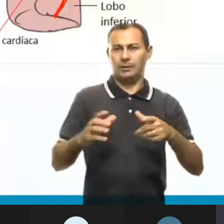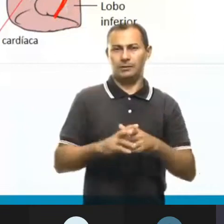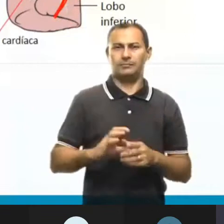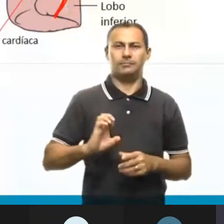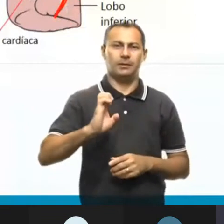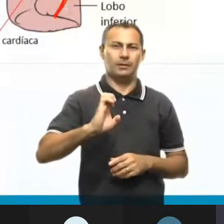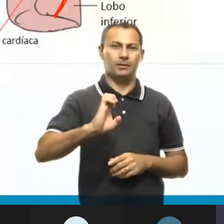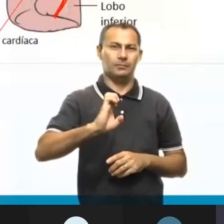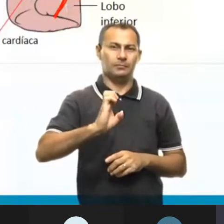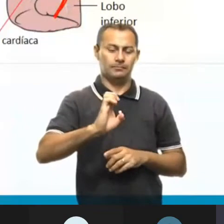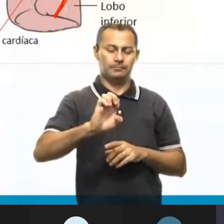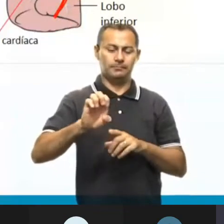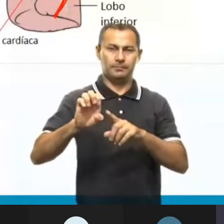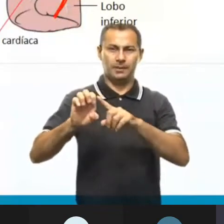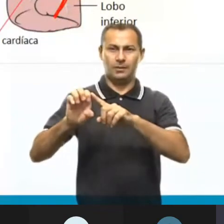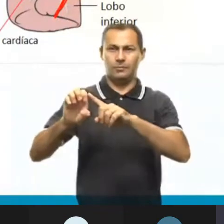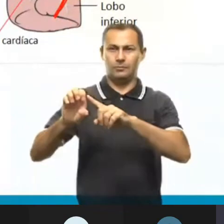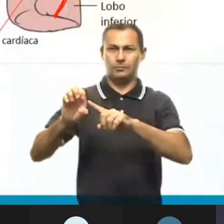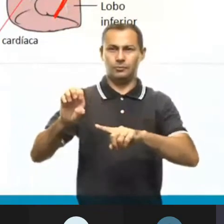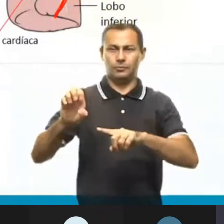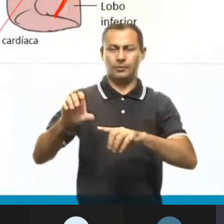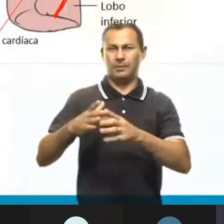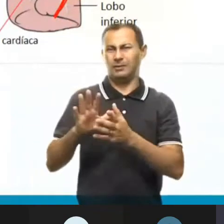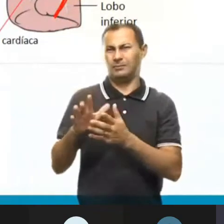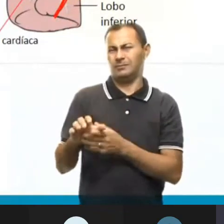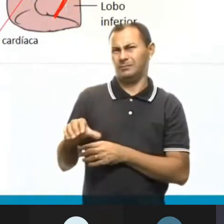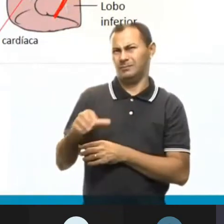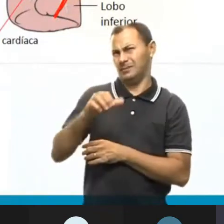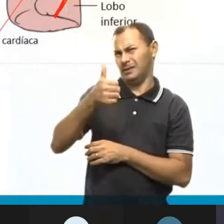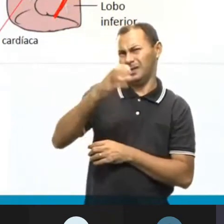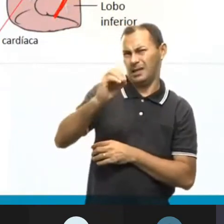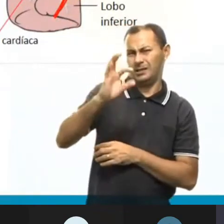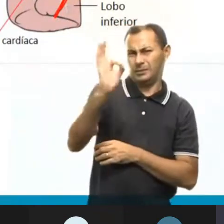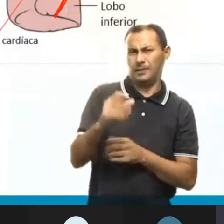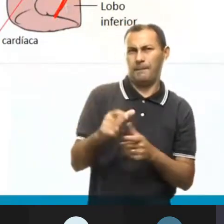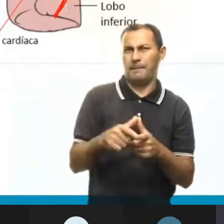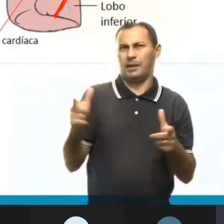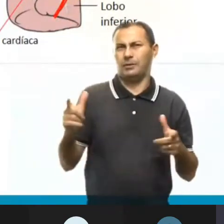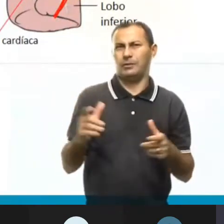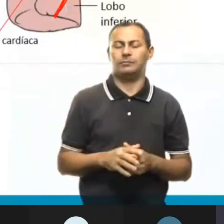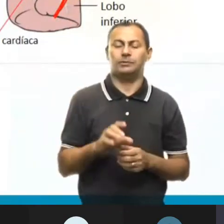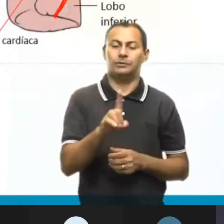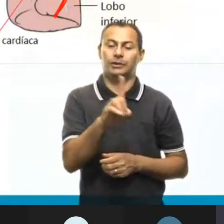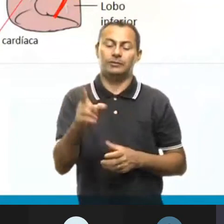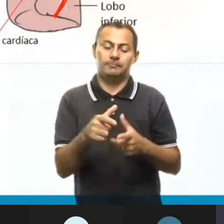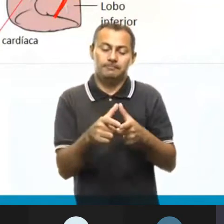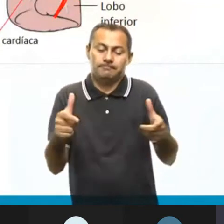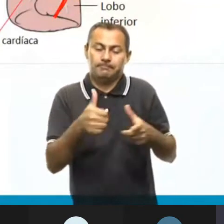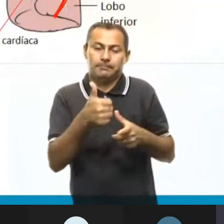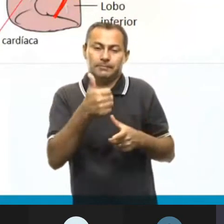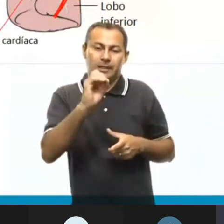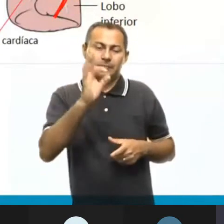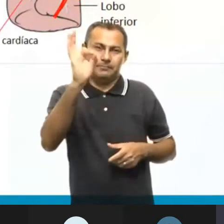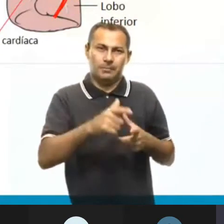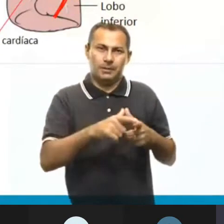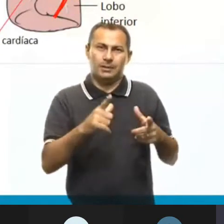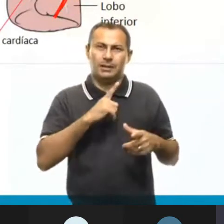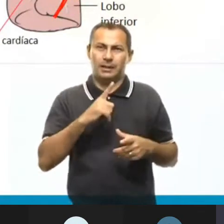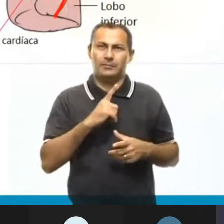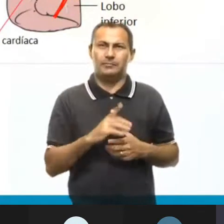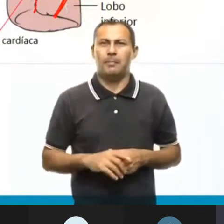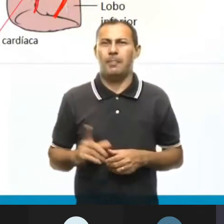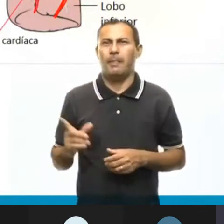lado esquerdo, tá? Então, o meu lado direito, ele é mais ou menos aí uns 10% maior. Por quê? Porque o meu lado esquerdo,